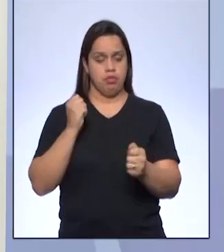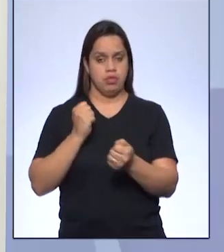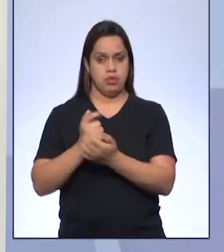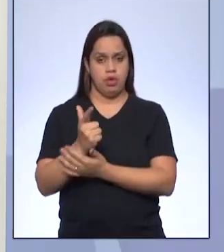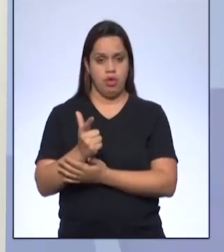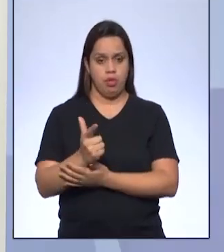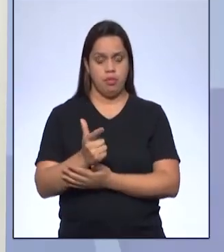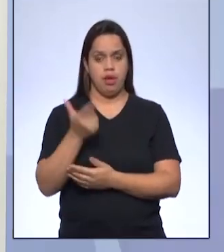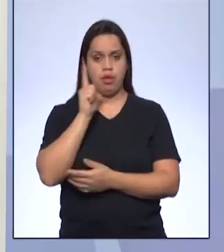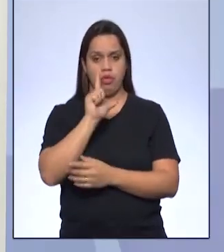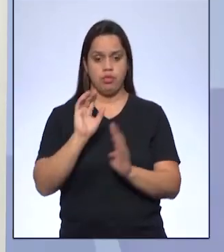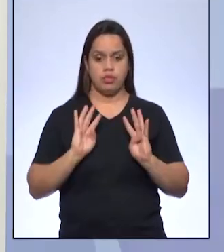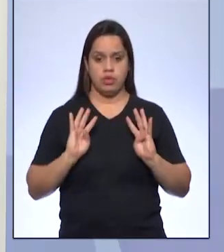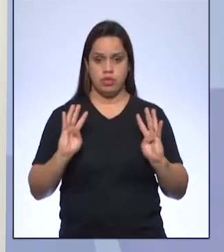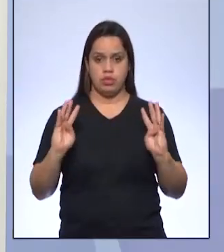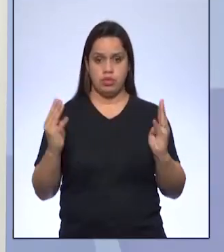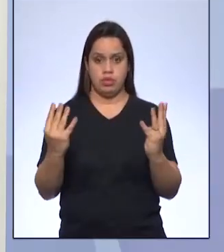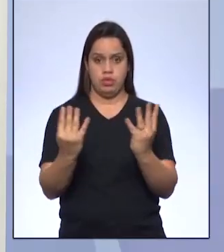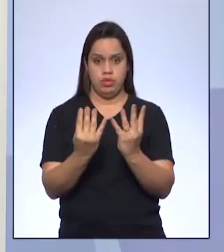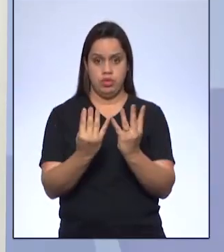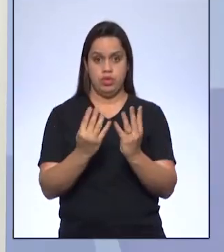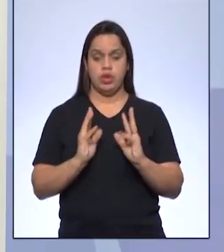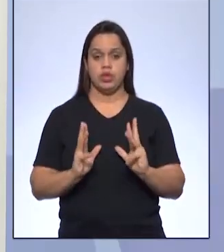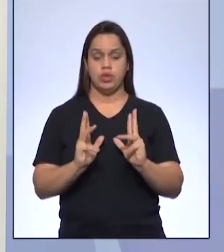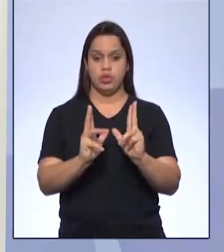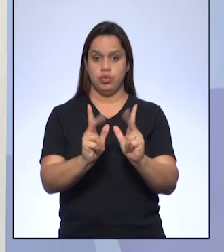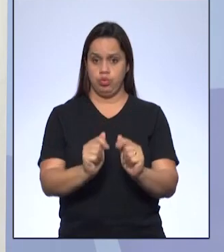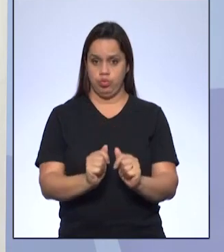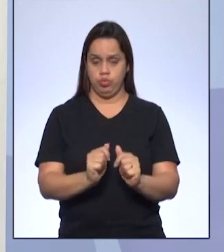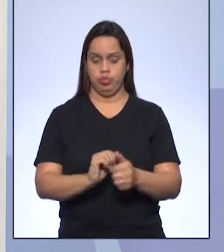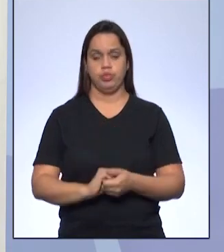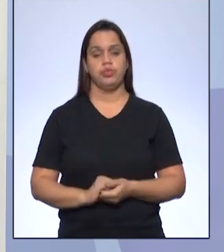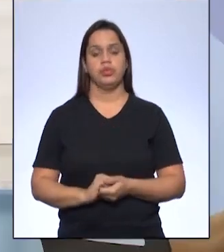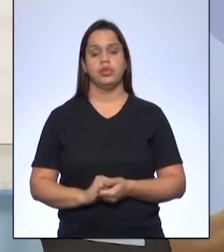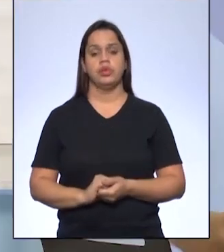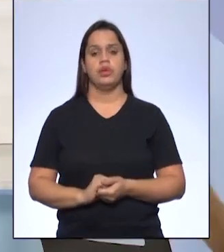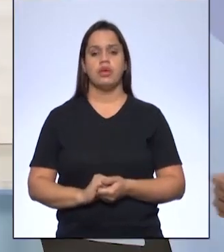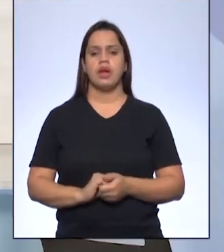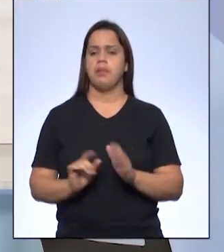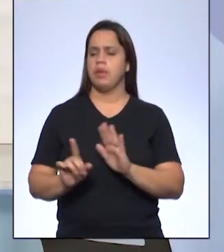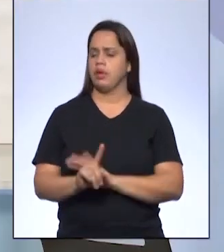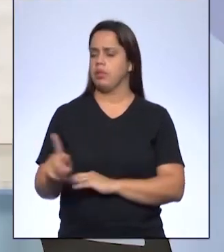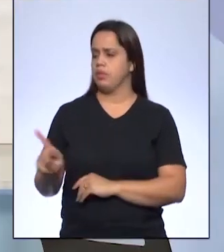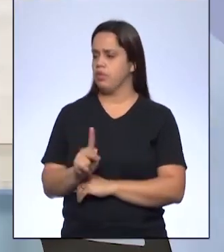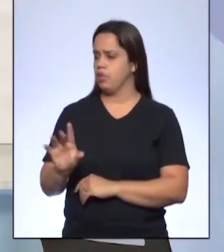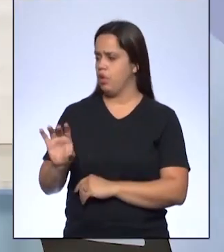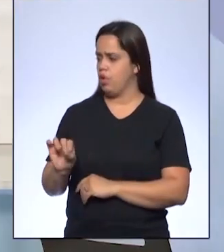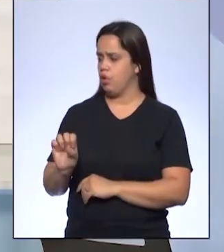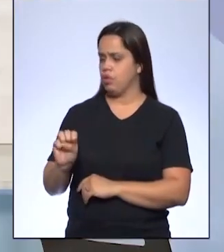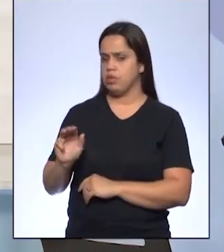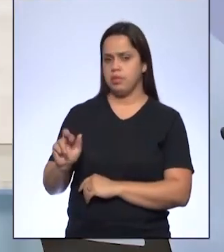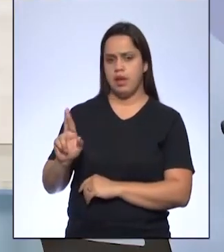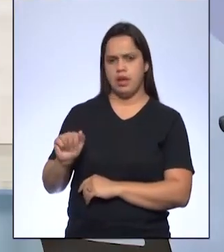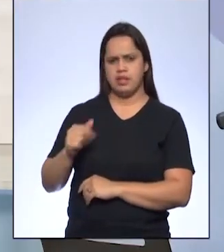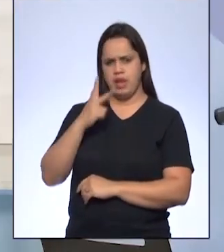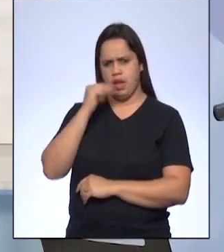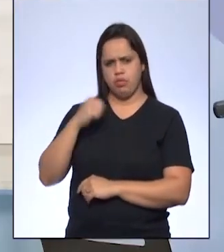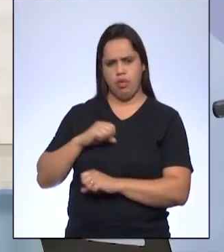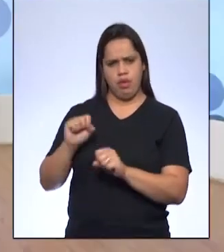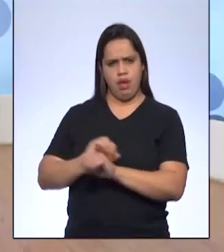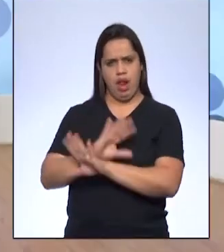poder cercar todo o meu terreno. Osmar, você acha que isso ficou claro para